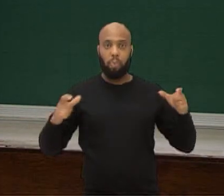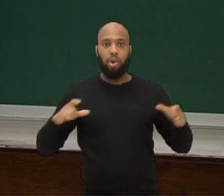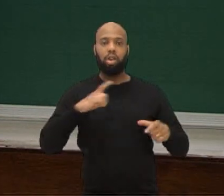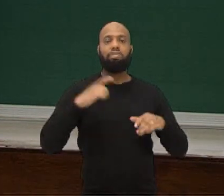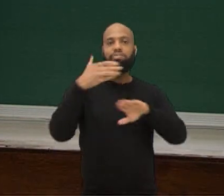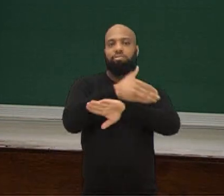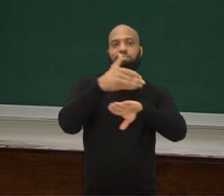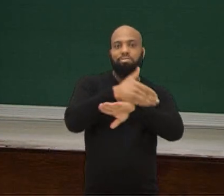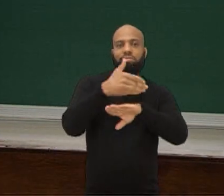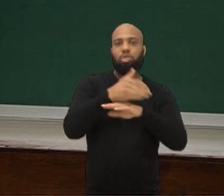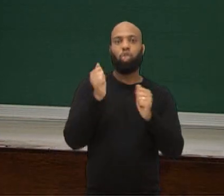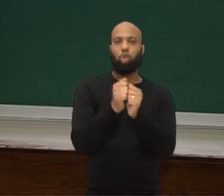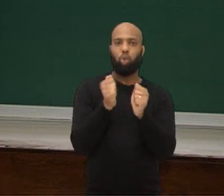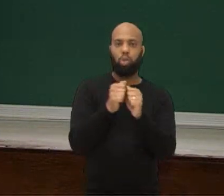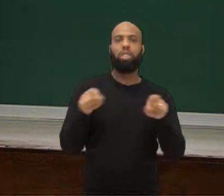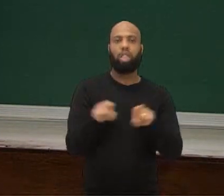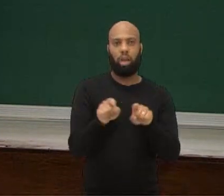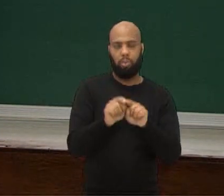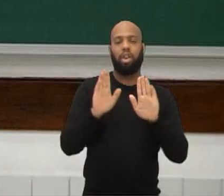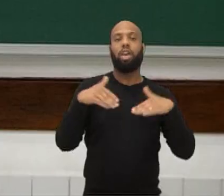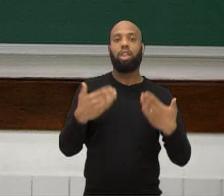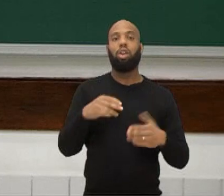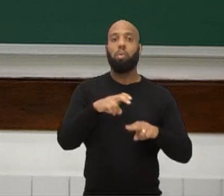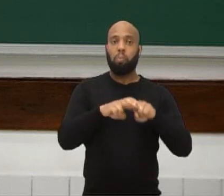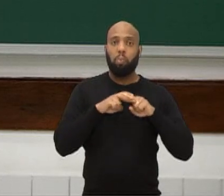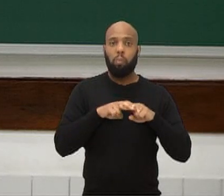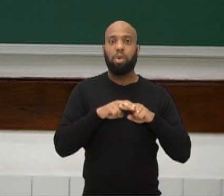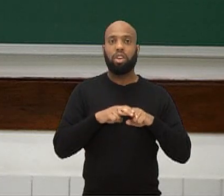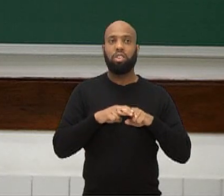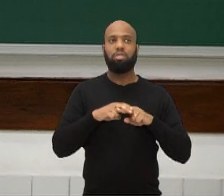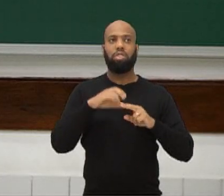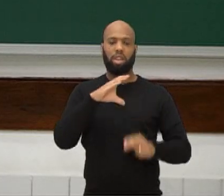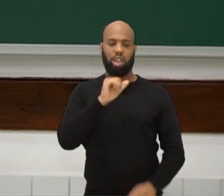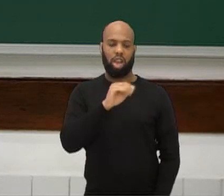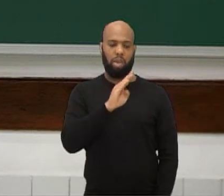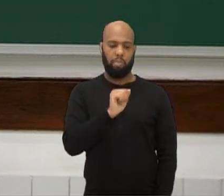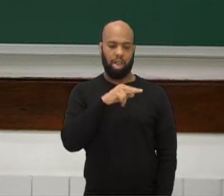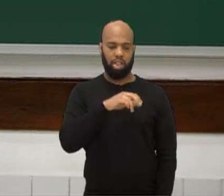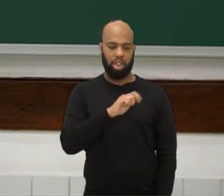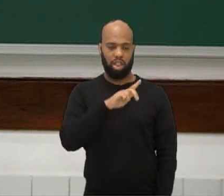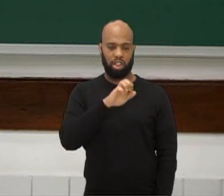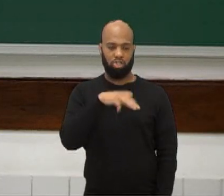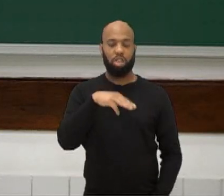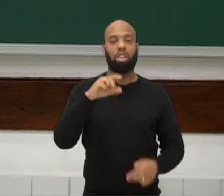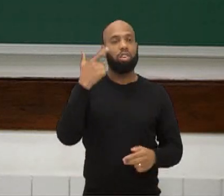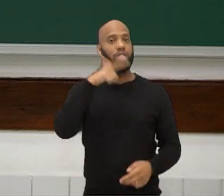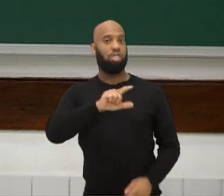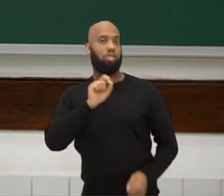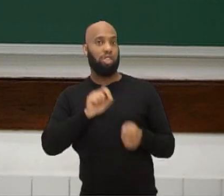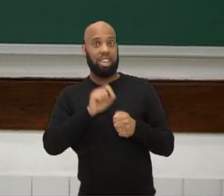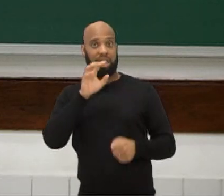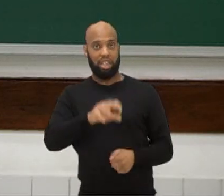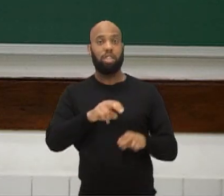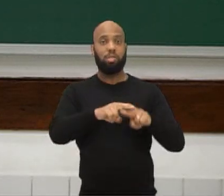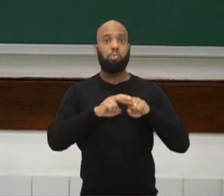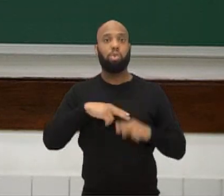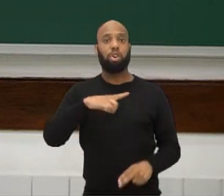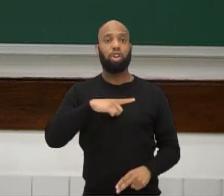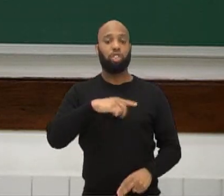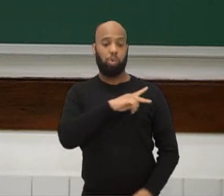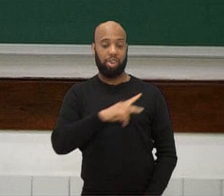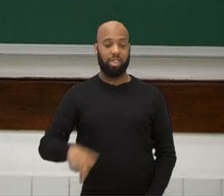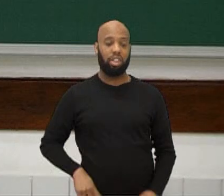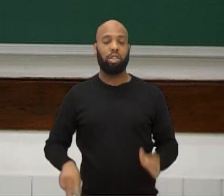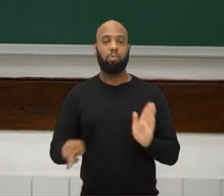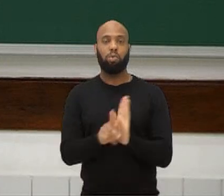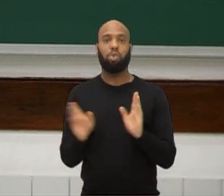devem participar. Então, assim, a cabanagem tomou esse rumo por conta de um presidente da